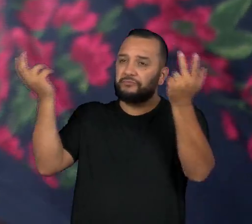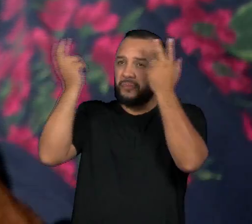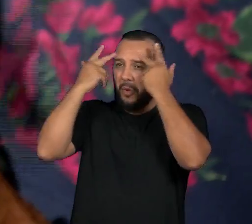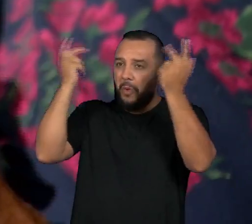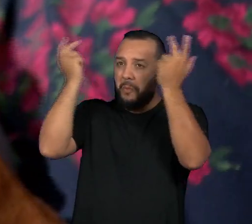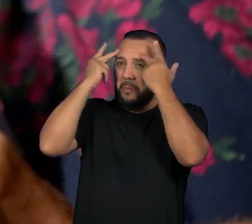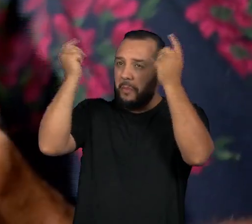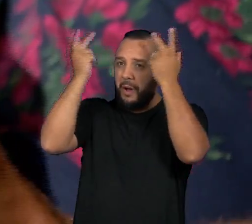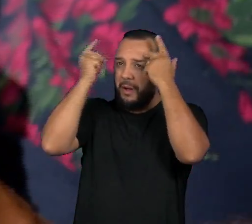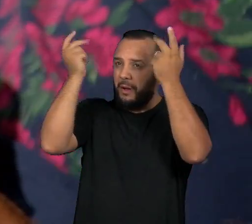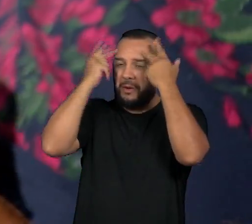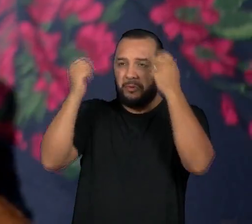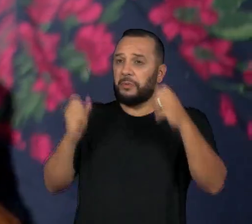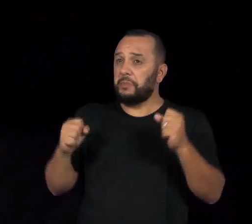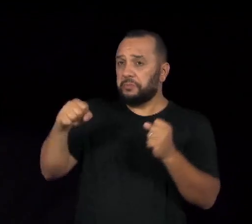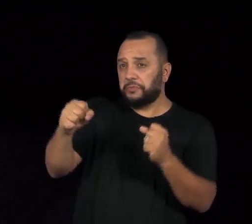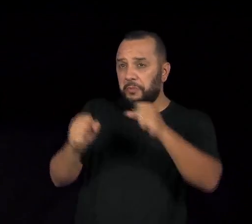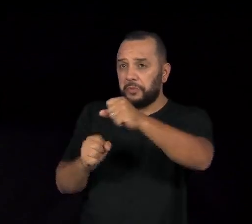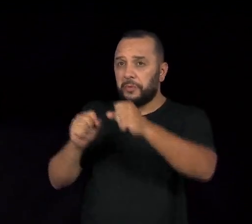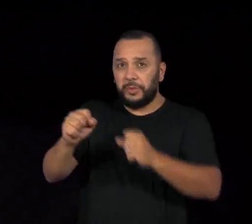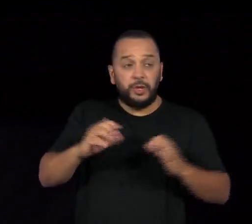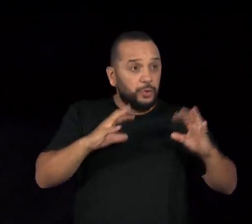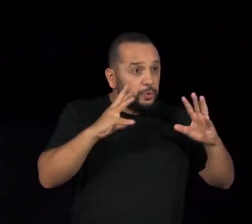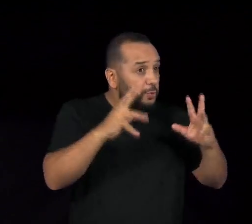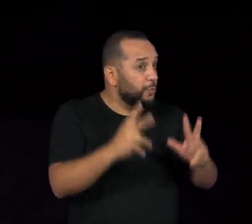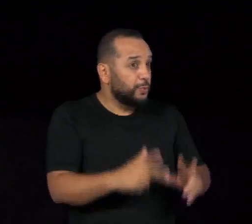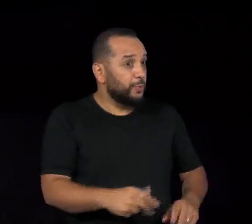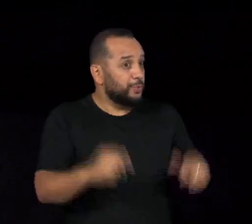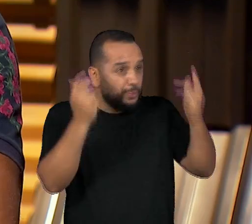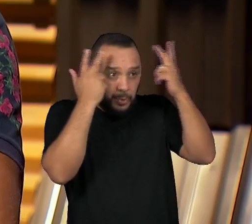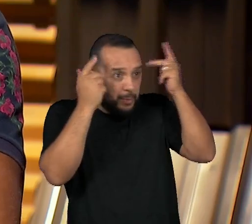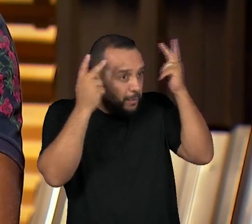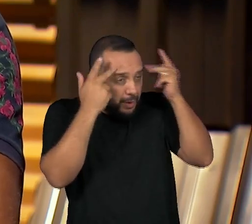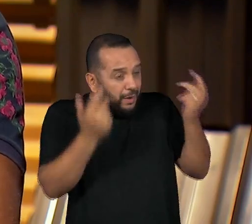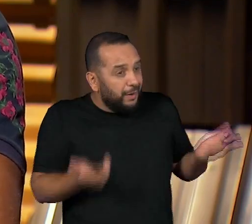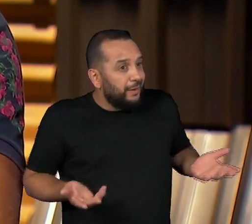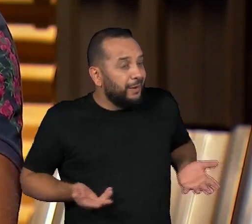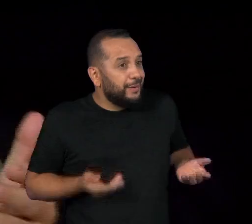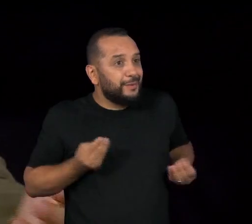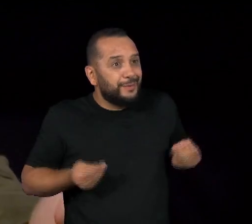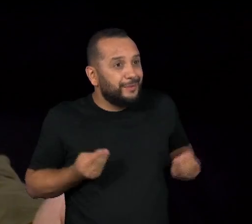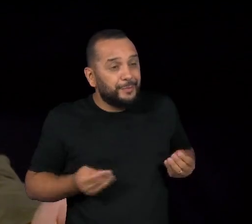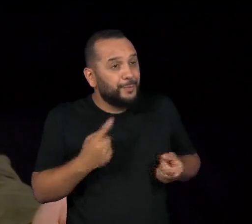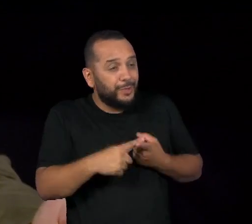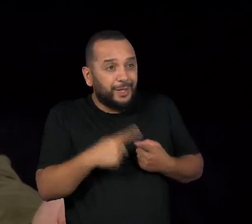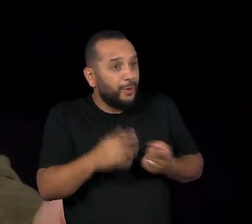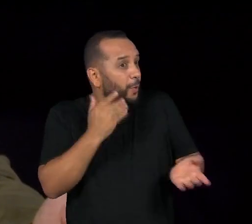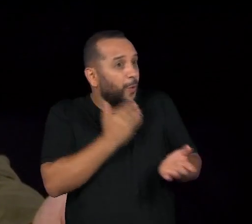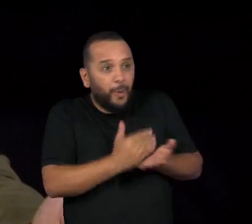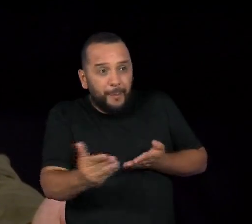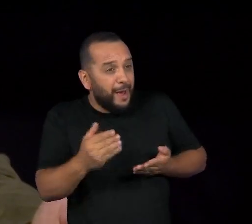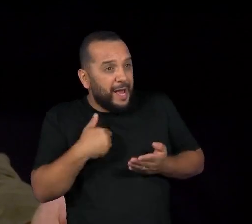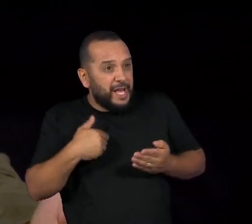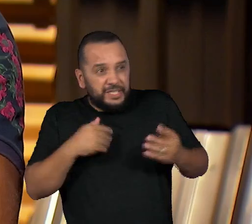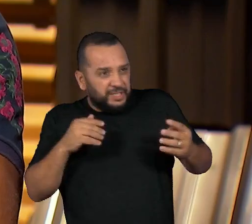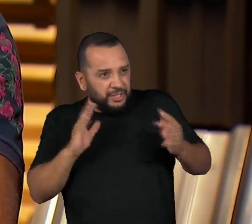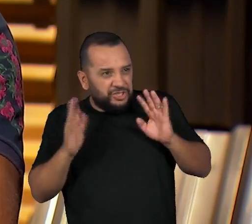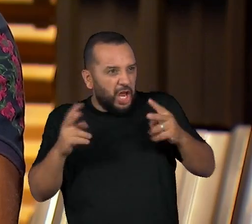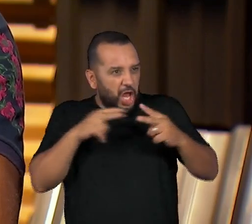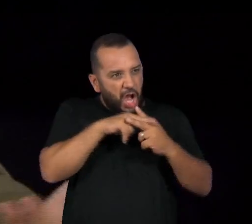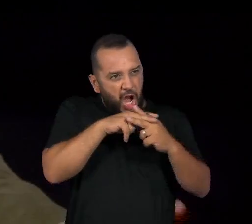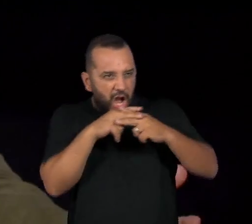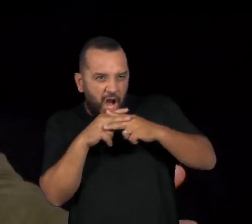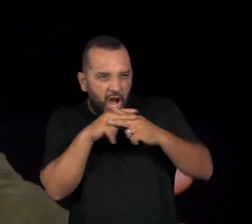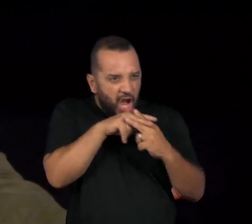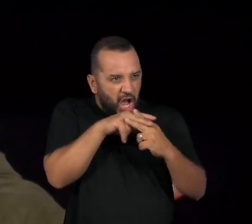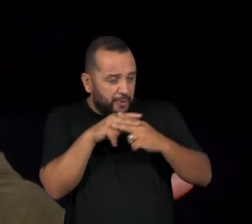segue o caminho, né? Volta tudo ao normal. Volta tudo ao normal. Porque é ali que começa a pancadaria, né? Mas é